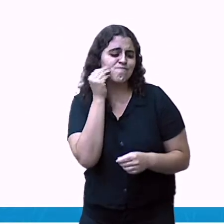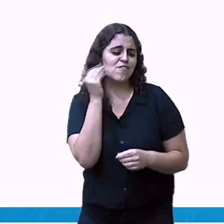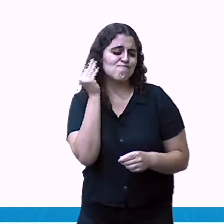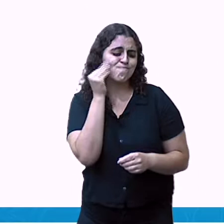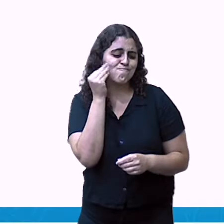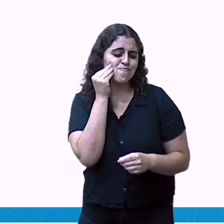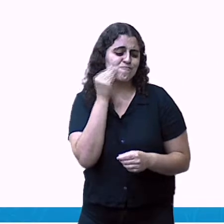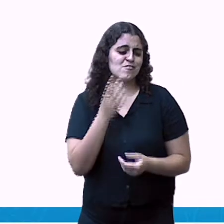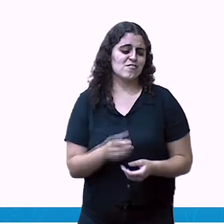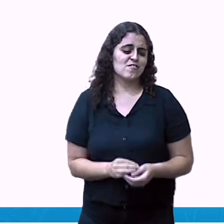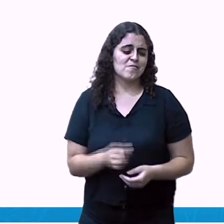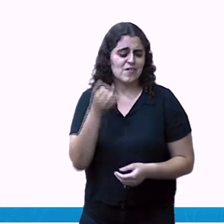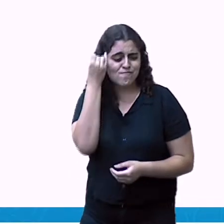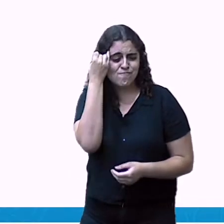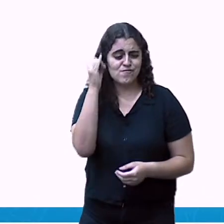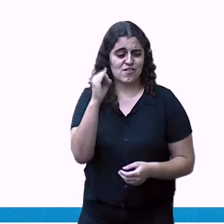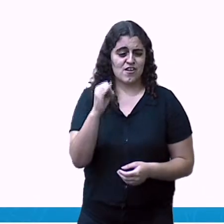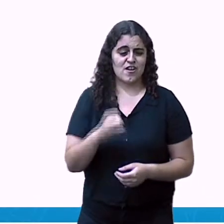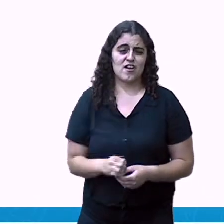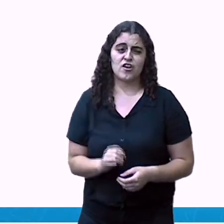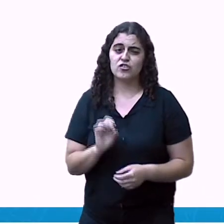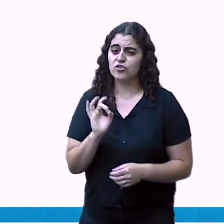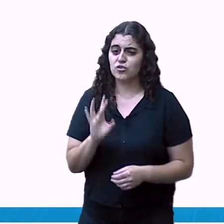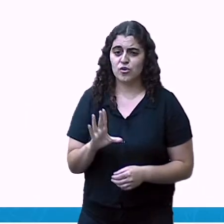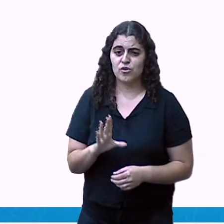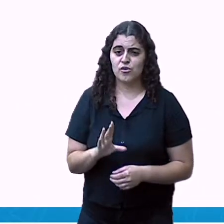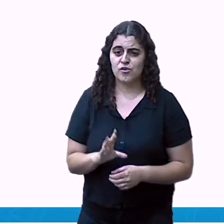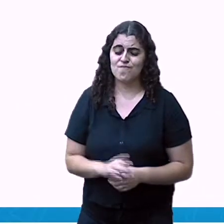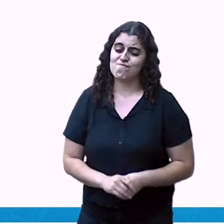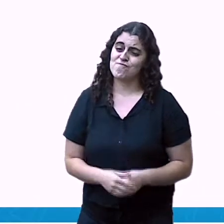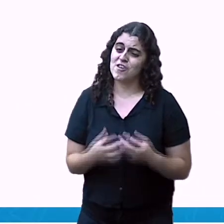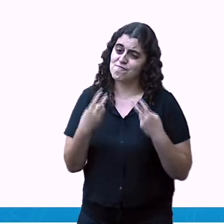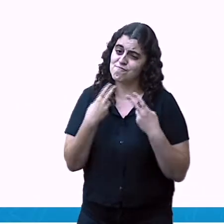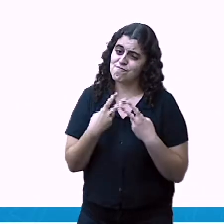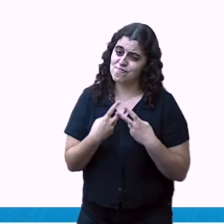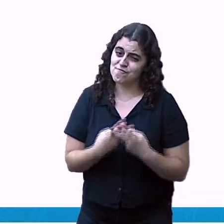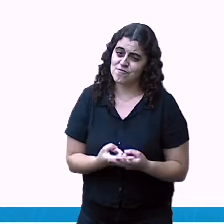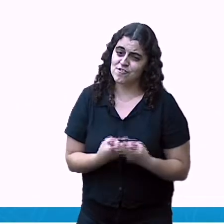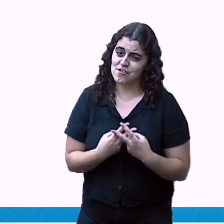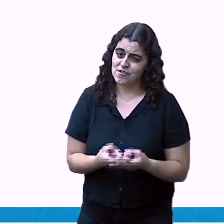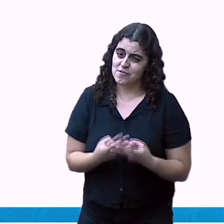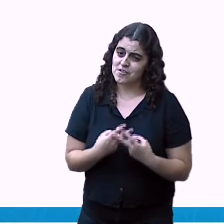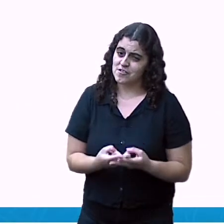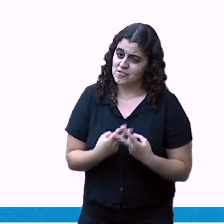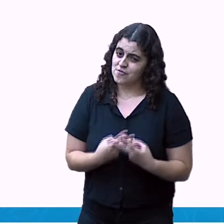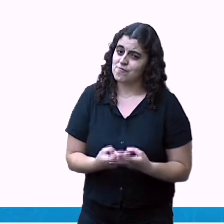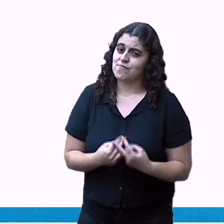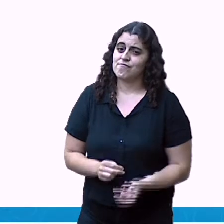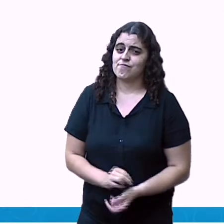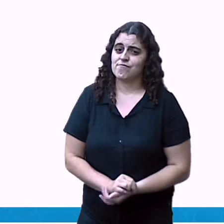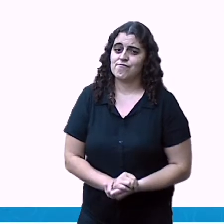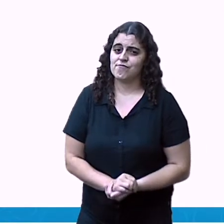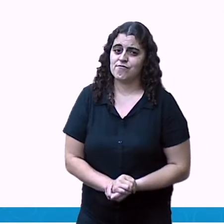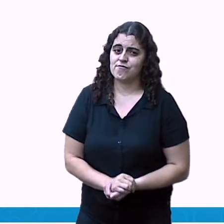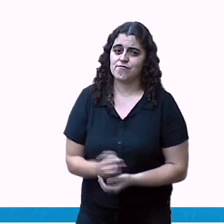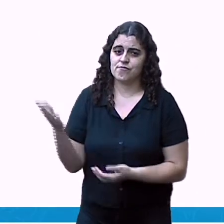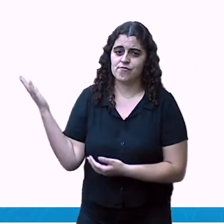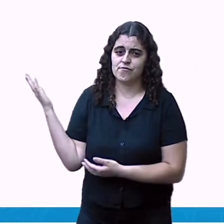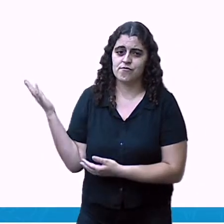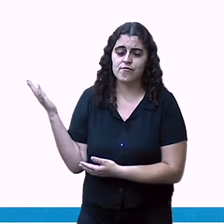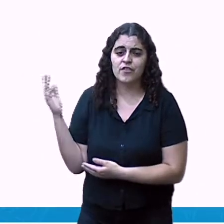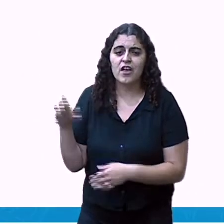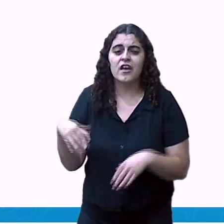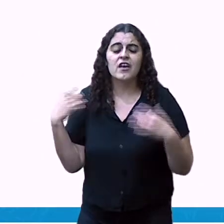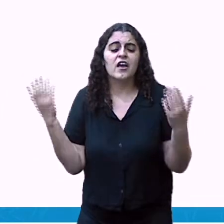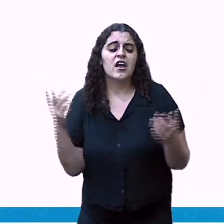numa ideia só, é uma coisa boba. Ora, tenha dó.